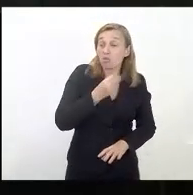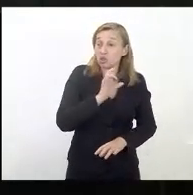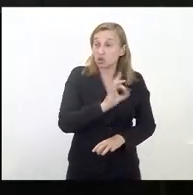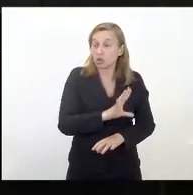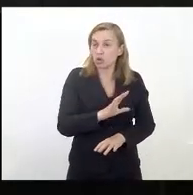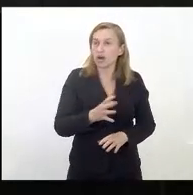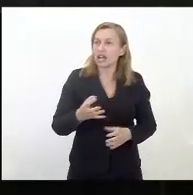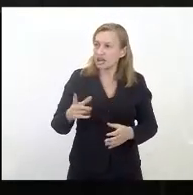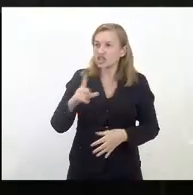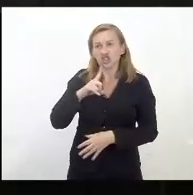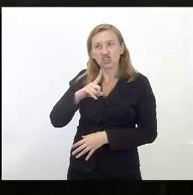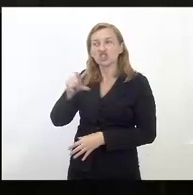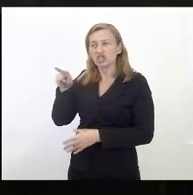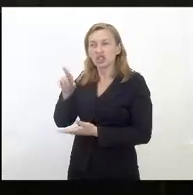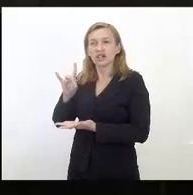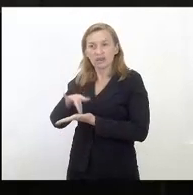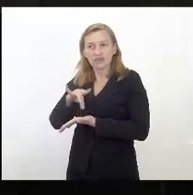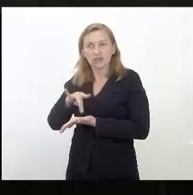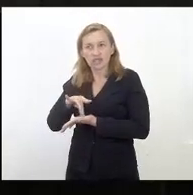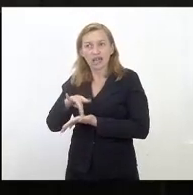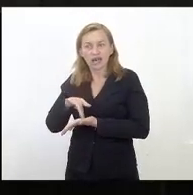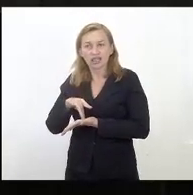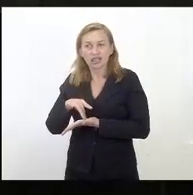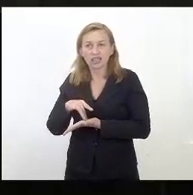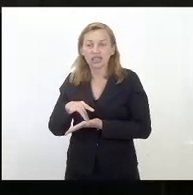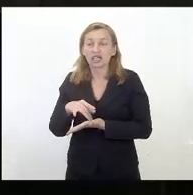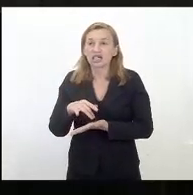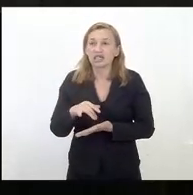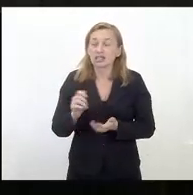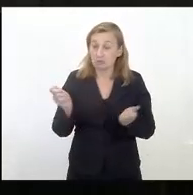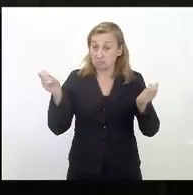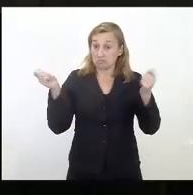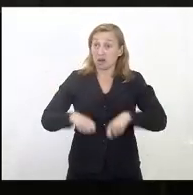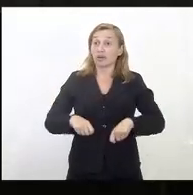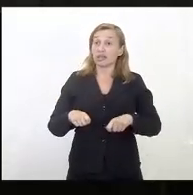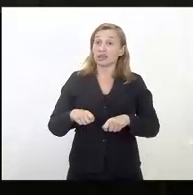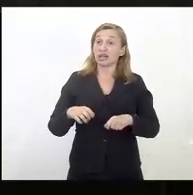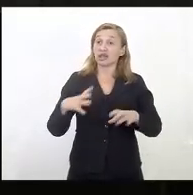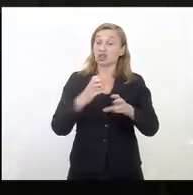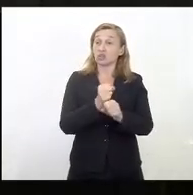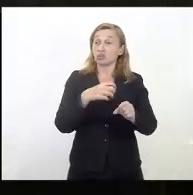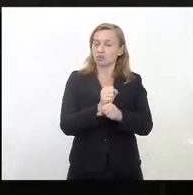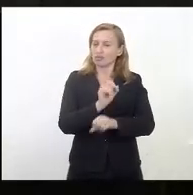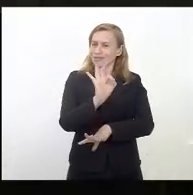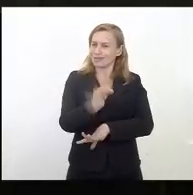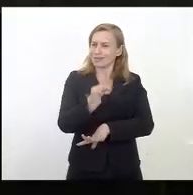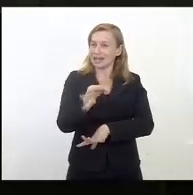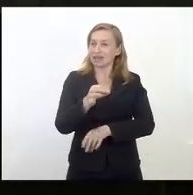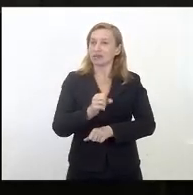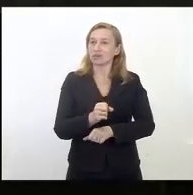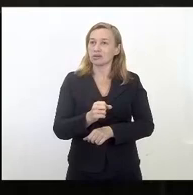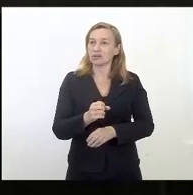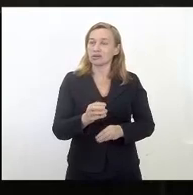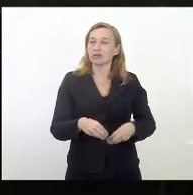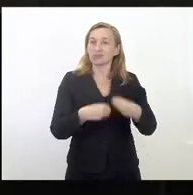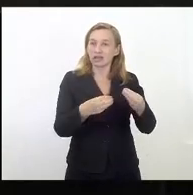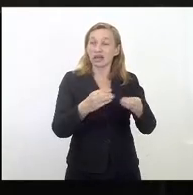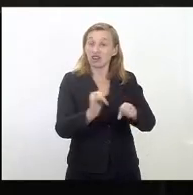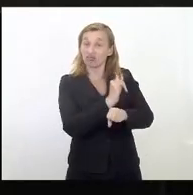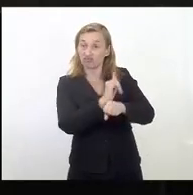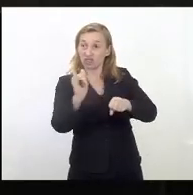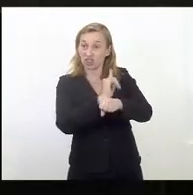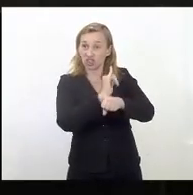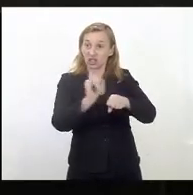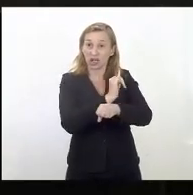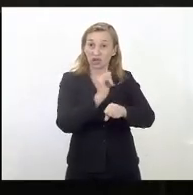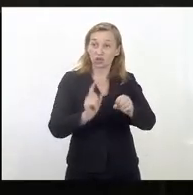ela que tinha na verdade a grande a grande destreza grande capacidade de fazer os cálculos específicos né para garantir as trajetórias